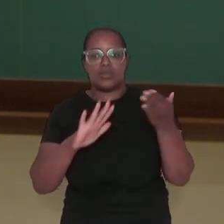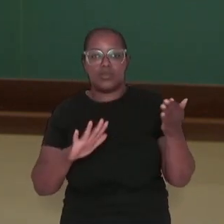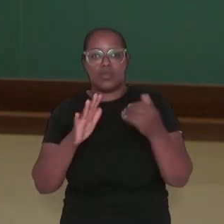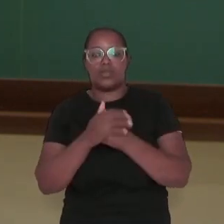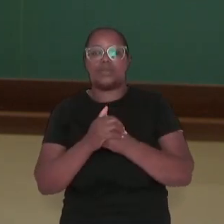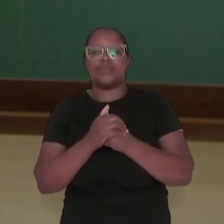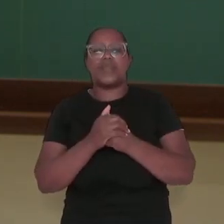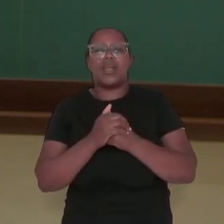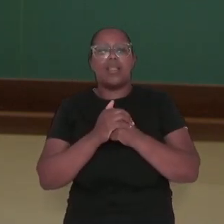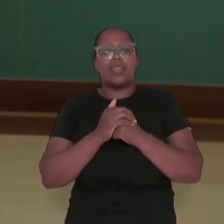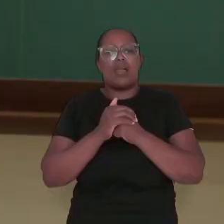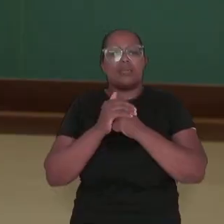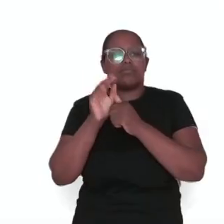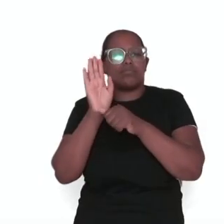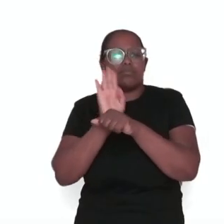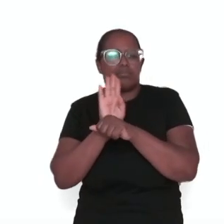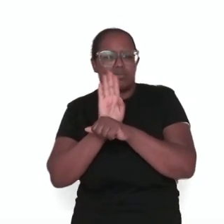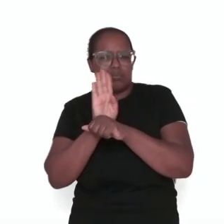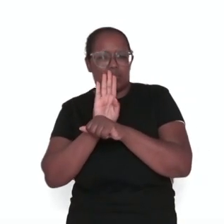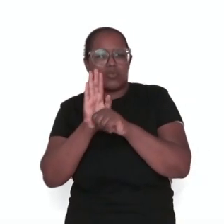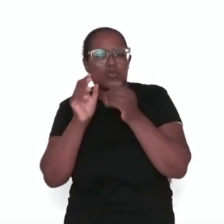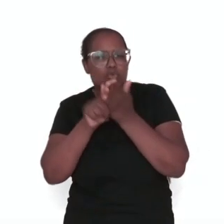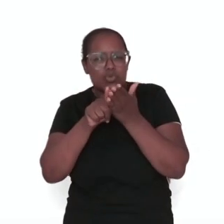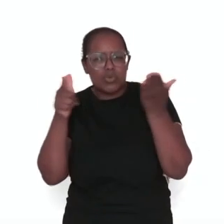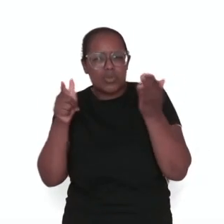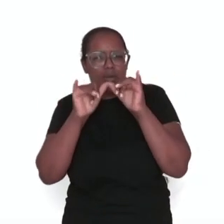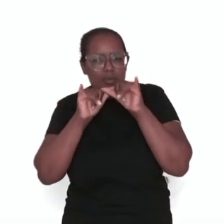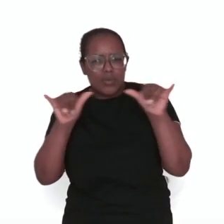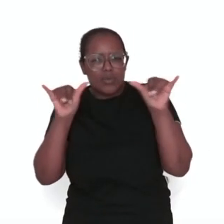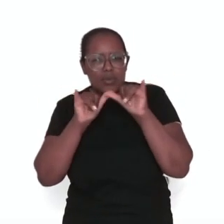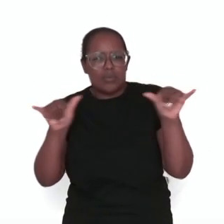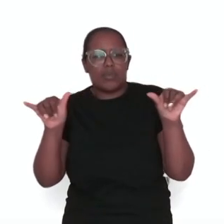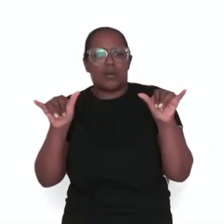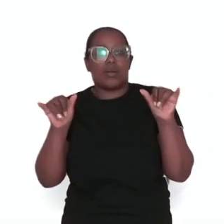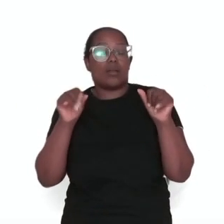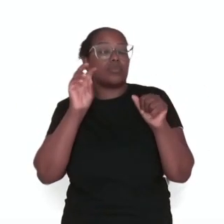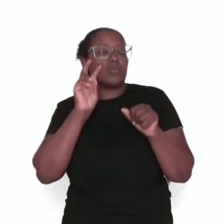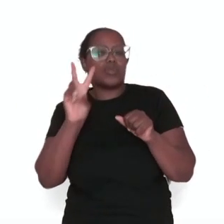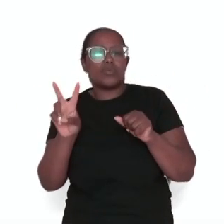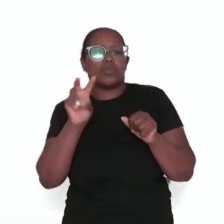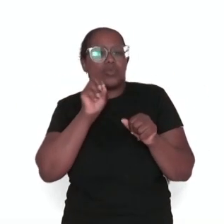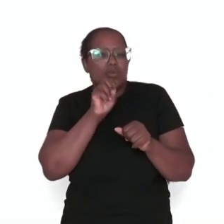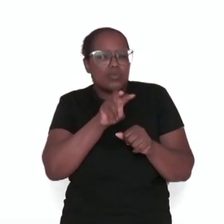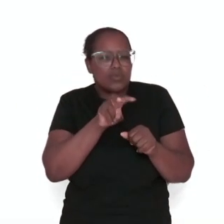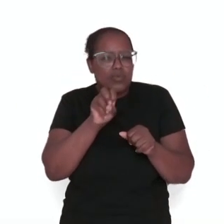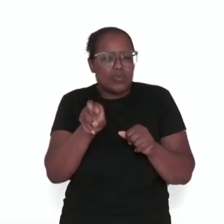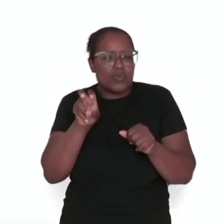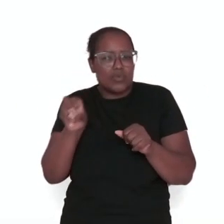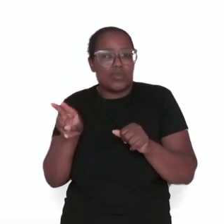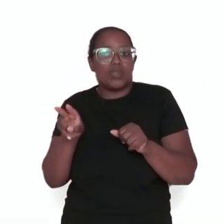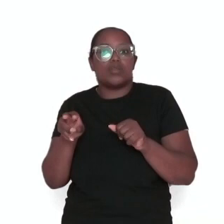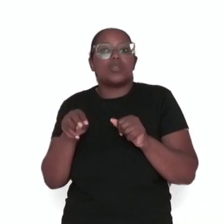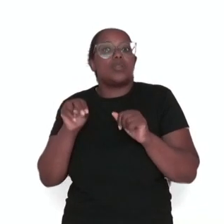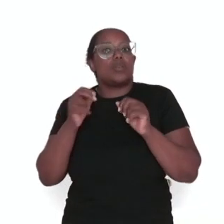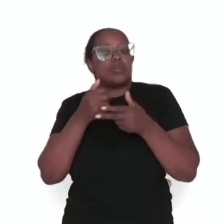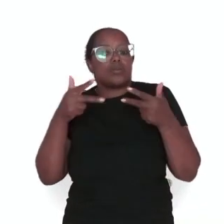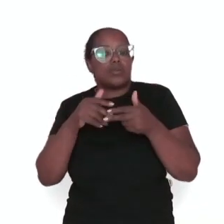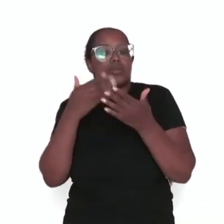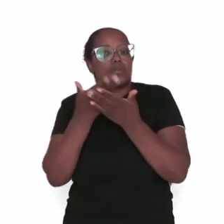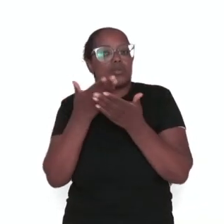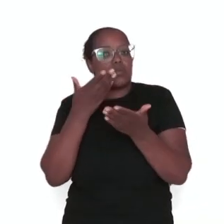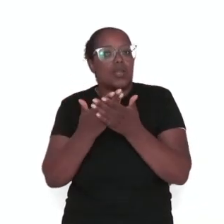Na reportagem sobre a menor forma de vida do planeta, vimos que o tamanho médio dos organismos estudados é